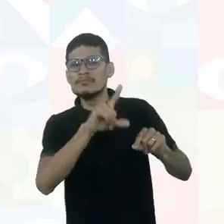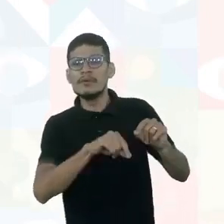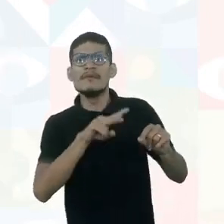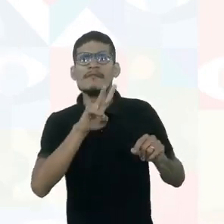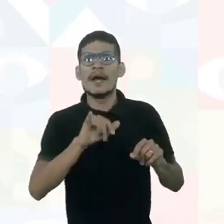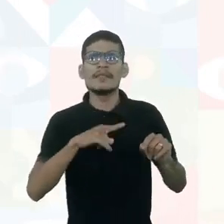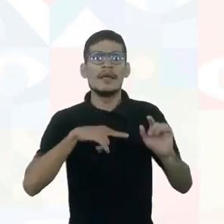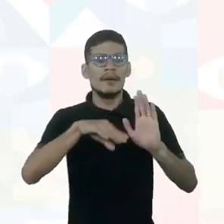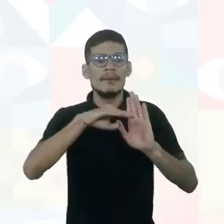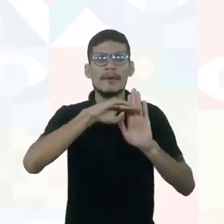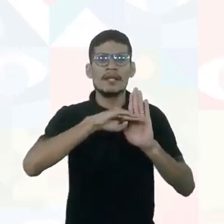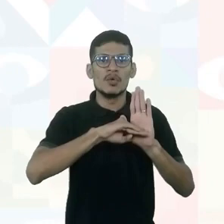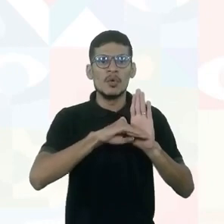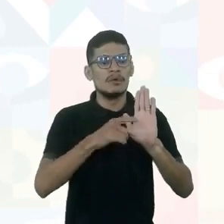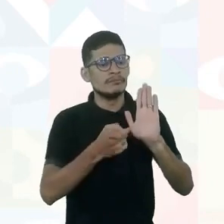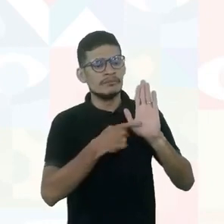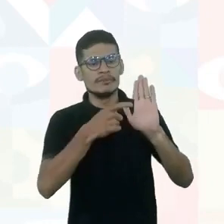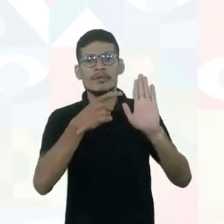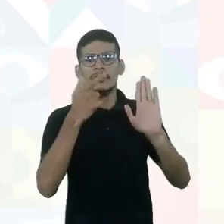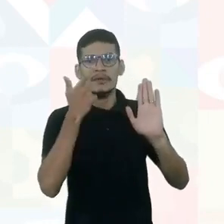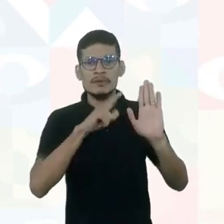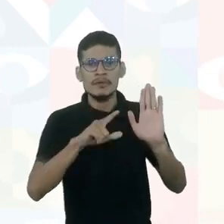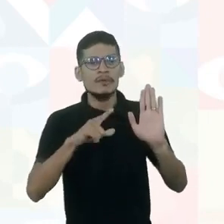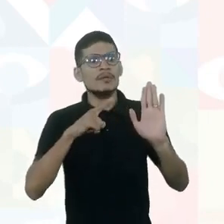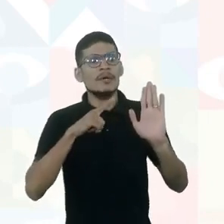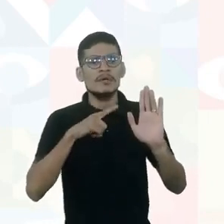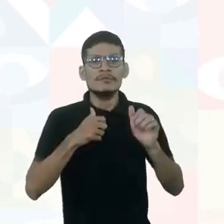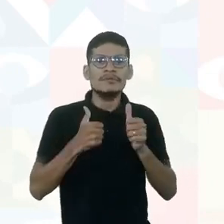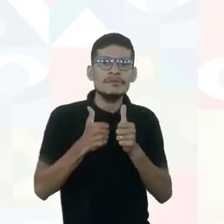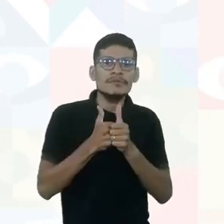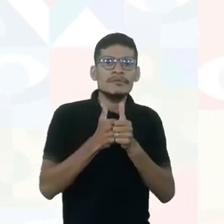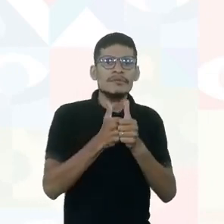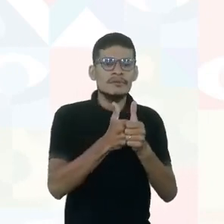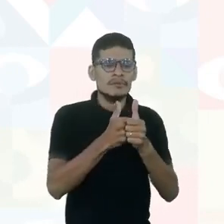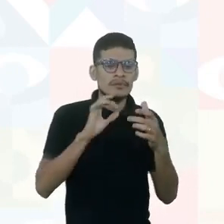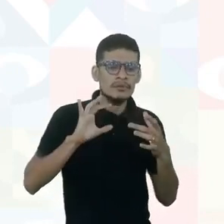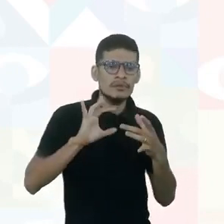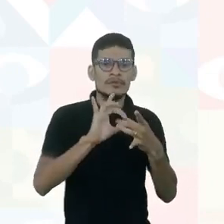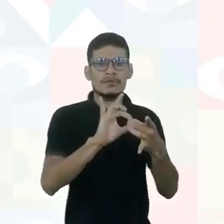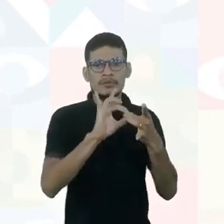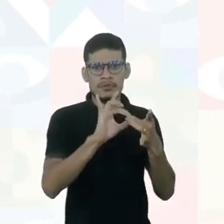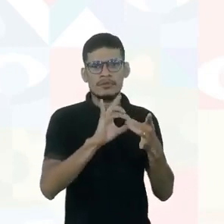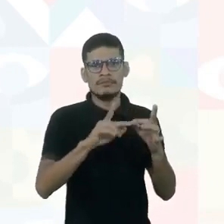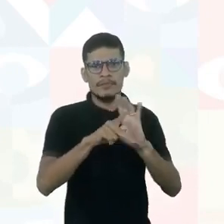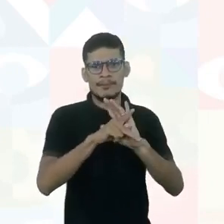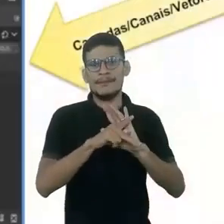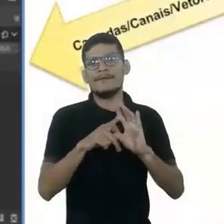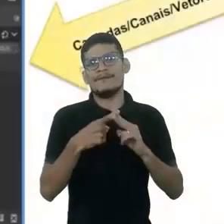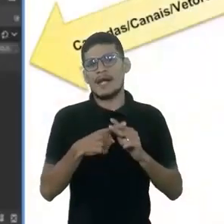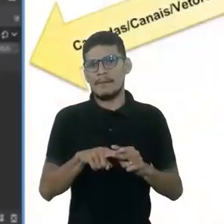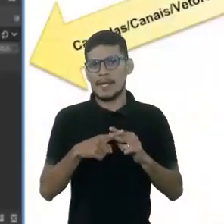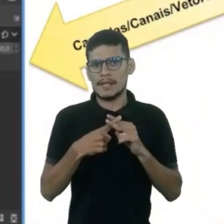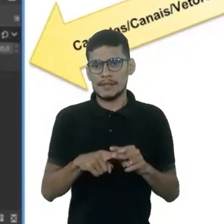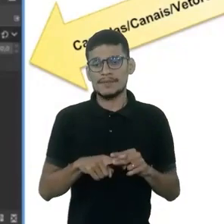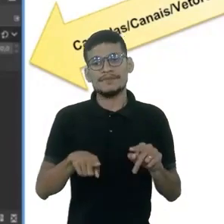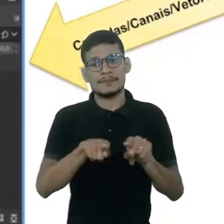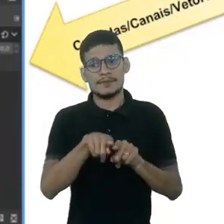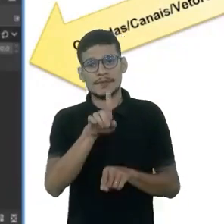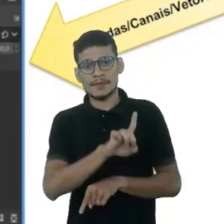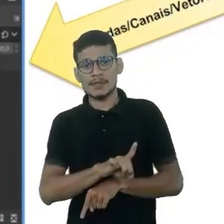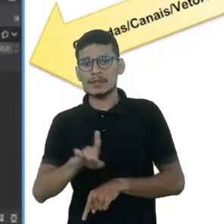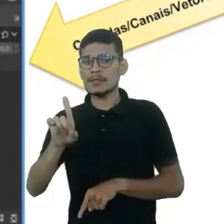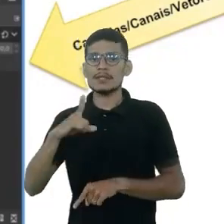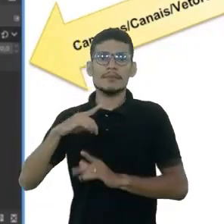ter o menu que vai estar de acordo, ou seja, é o menu dessa ferramenta. Do lado direito, a gente vai